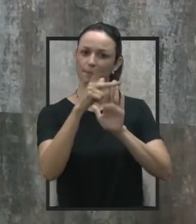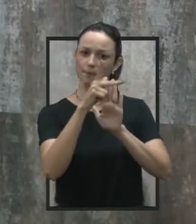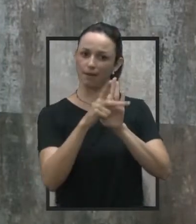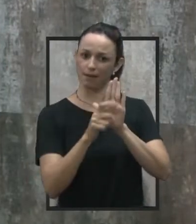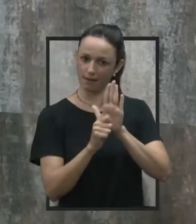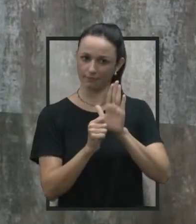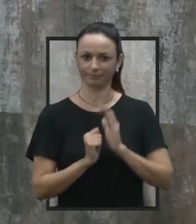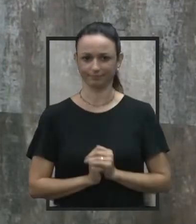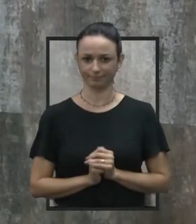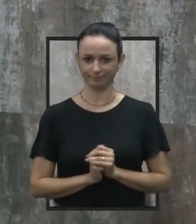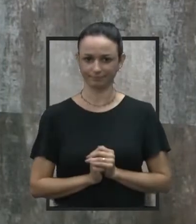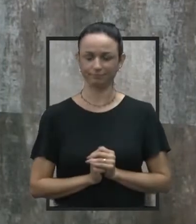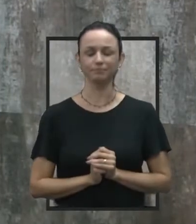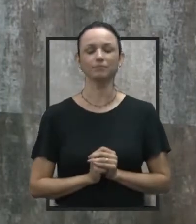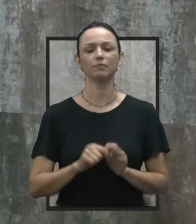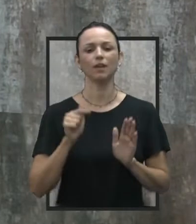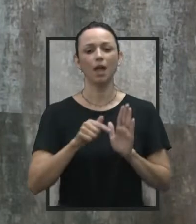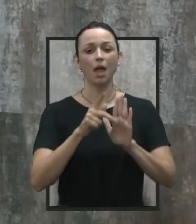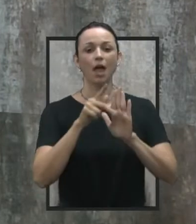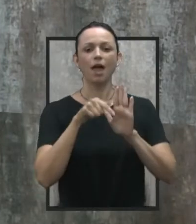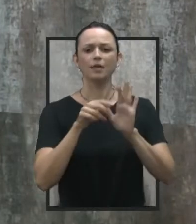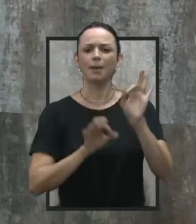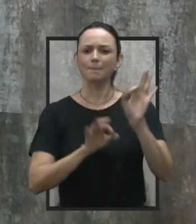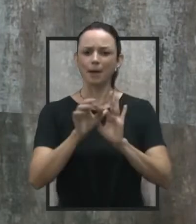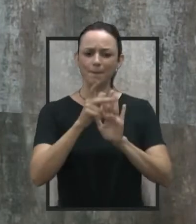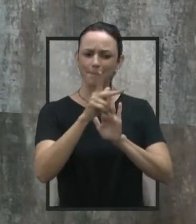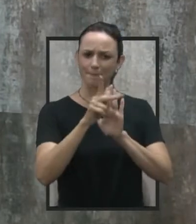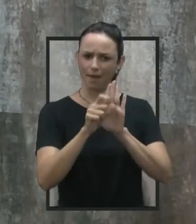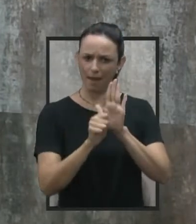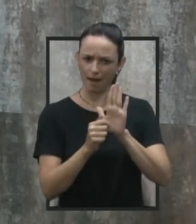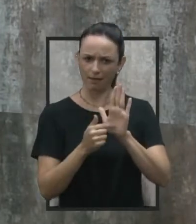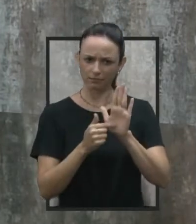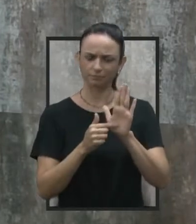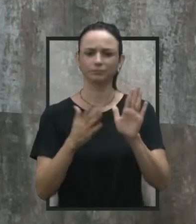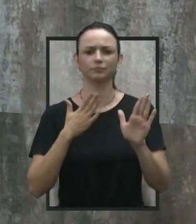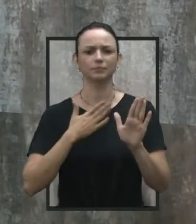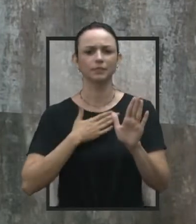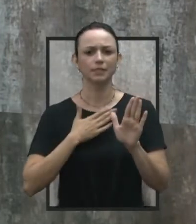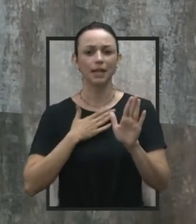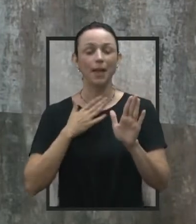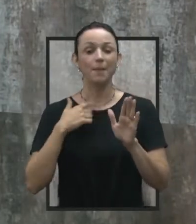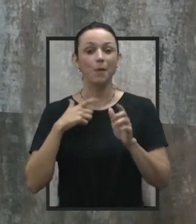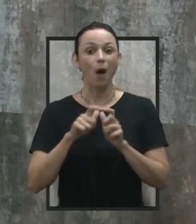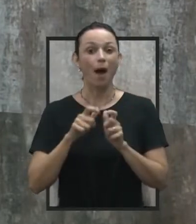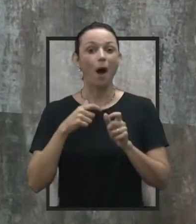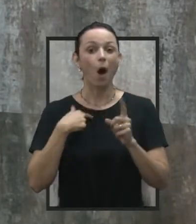nesse plano plurianual. Plano plurianual, eu estabeleço os meus